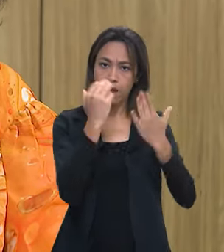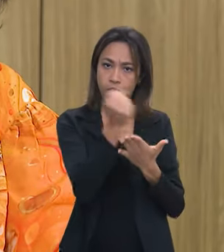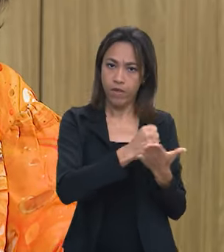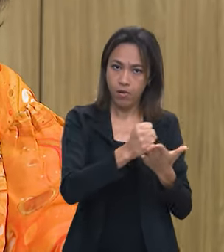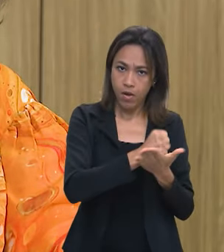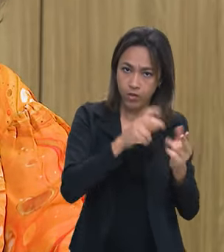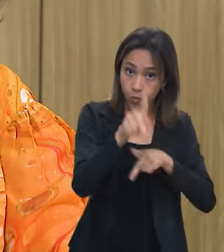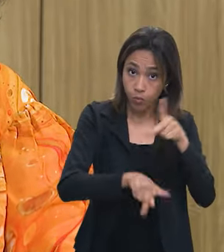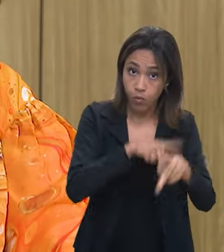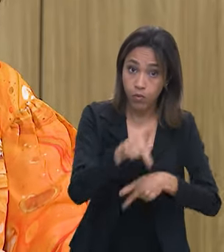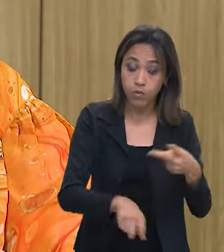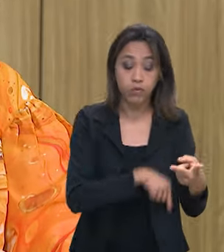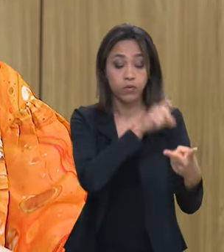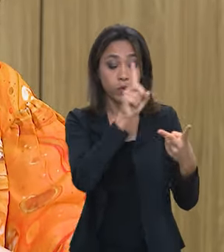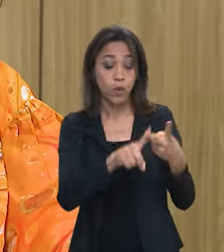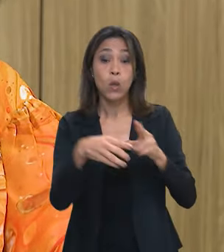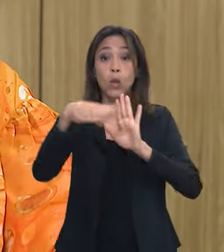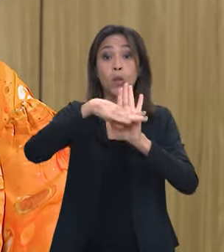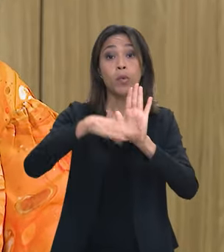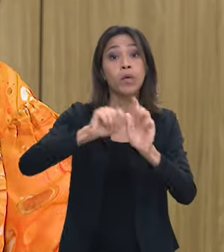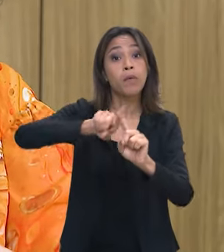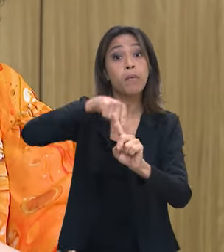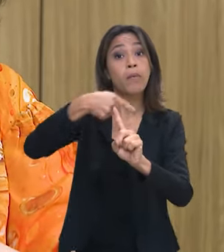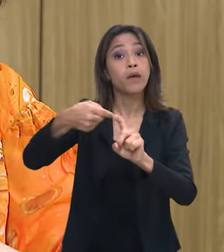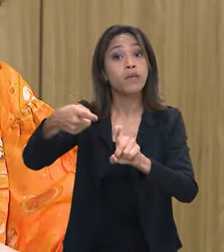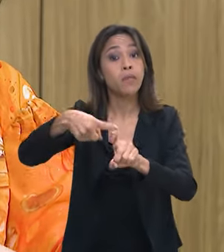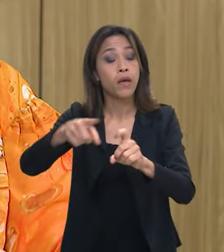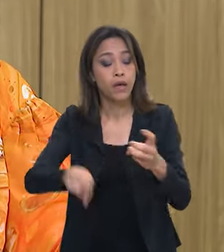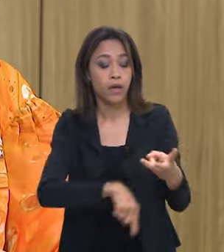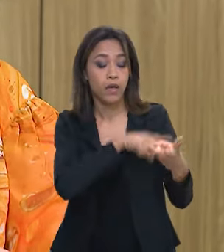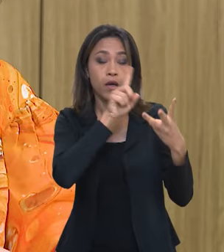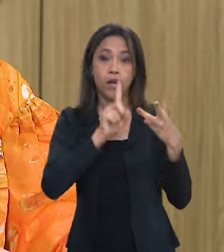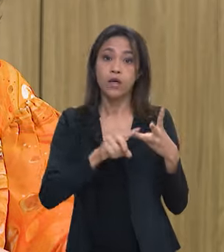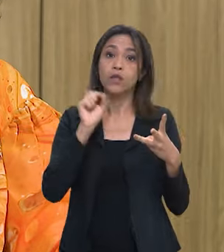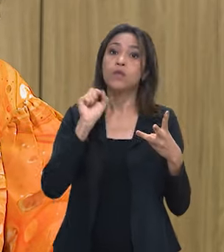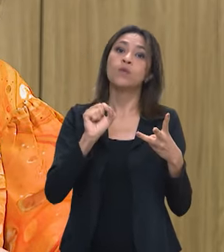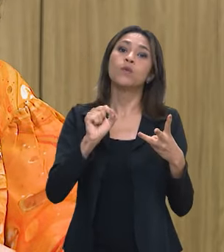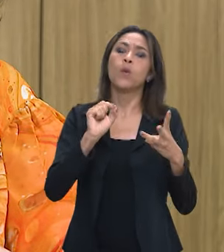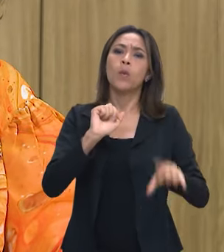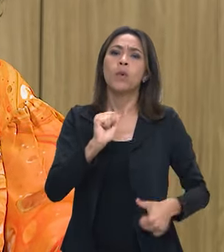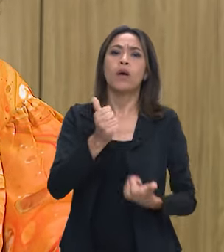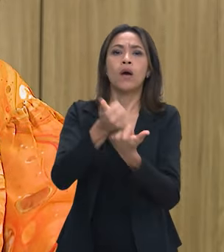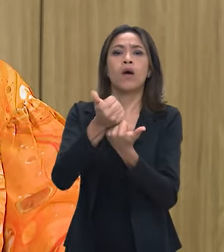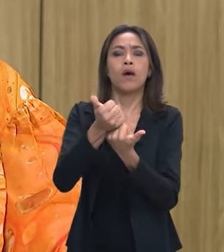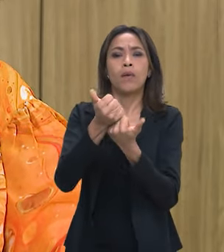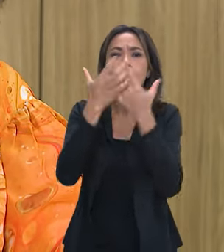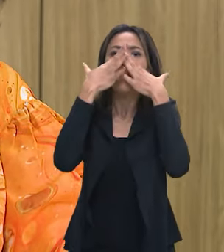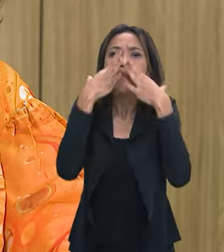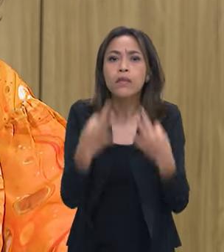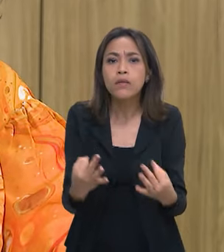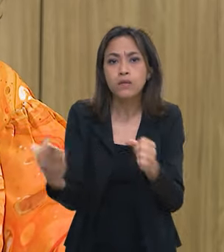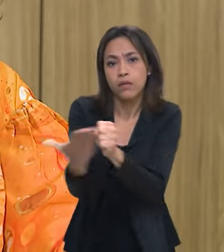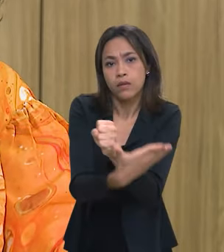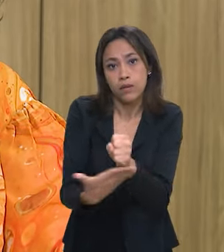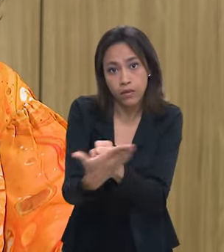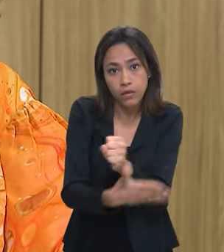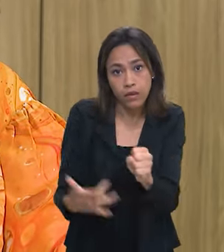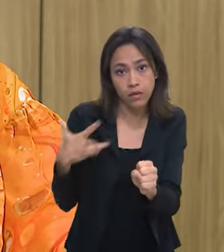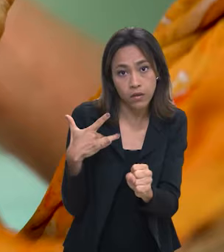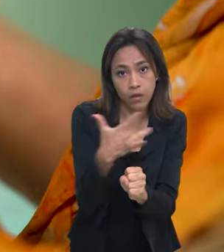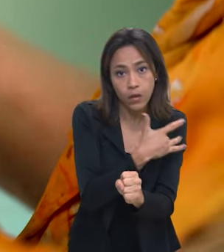farmácia popular ao mais médicos, a habilitação e fortalecimento na atenção